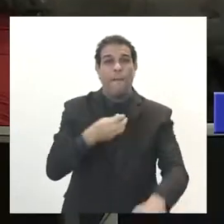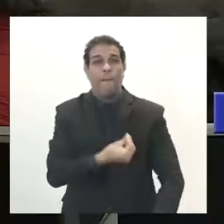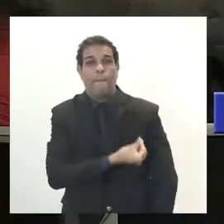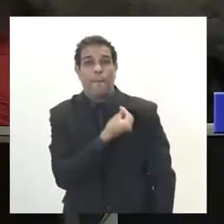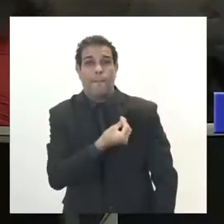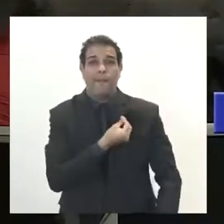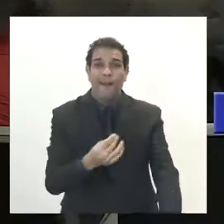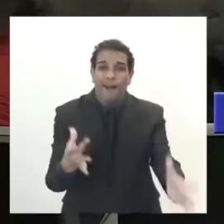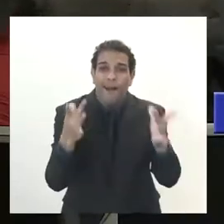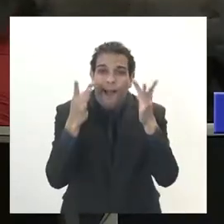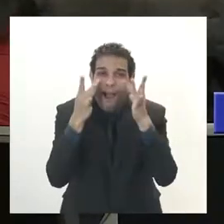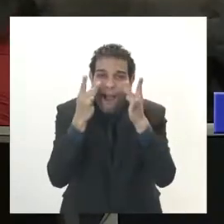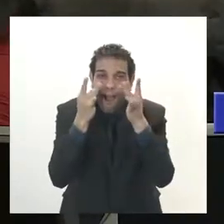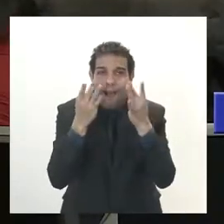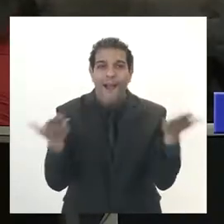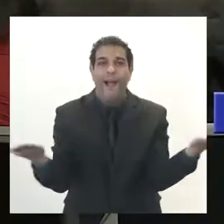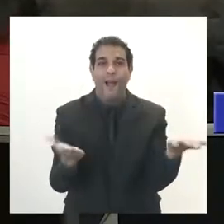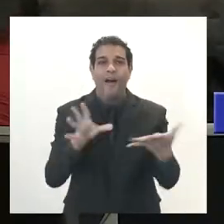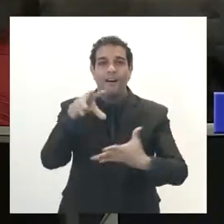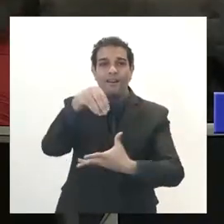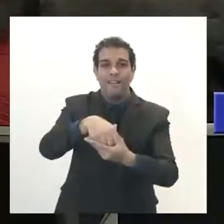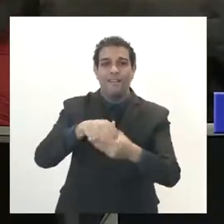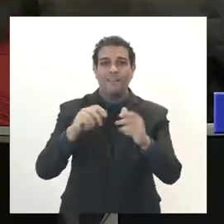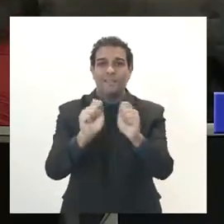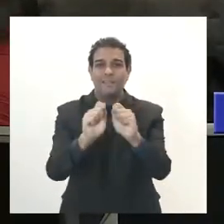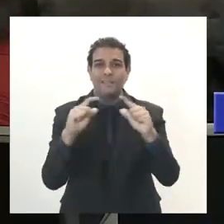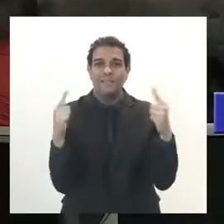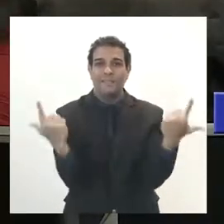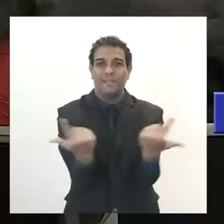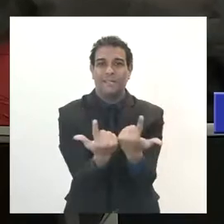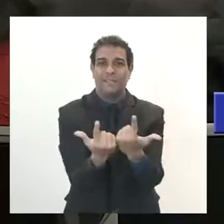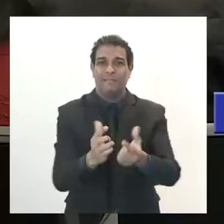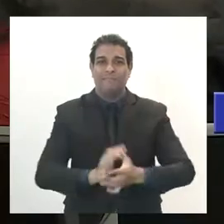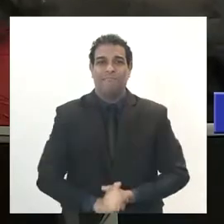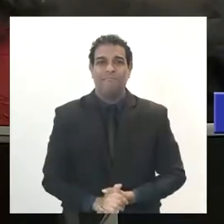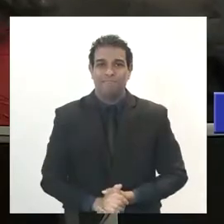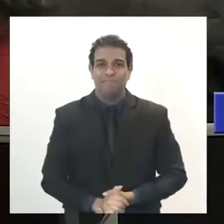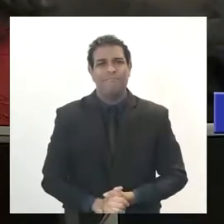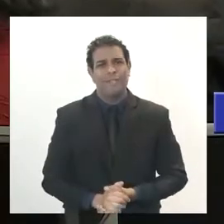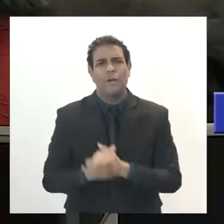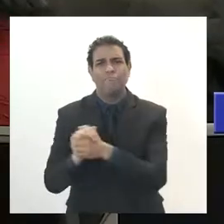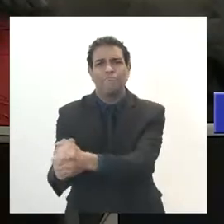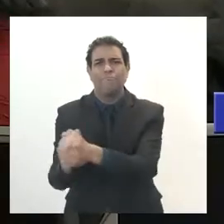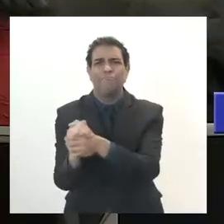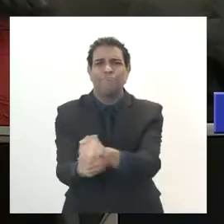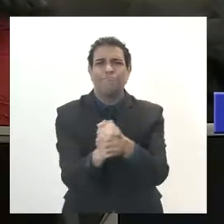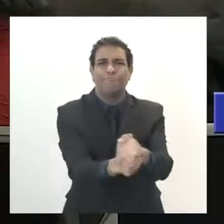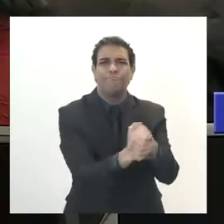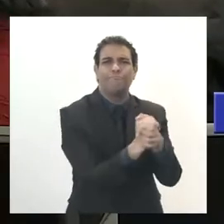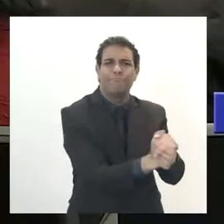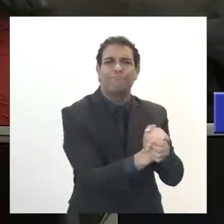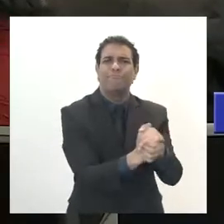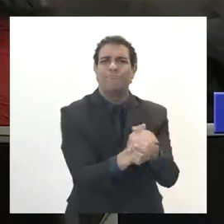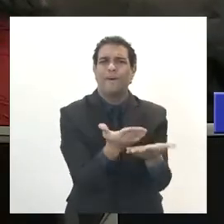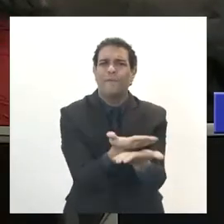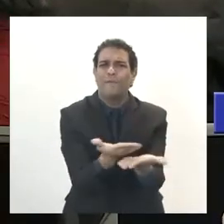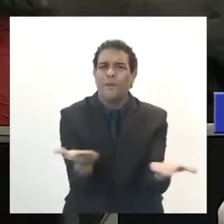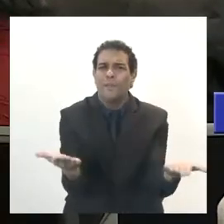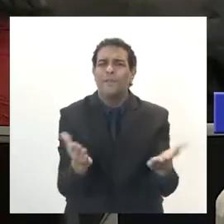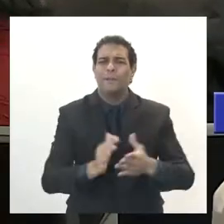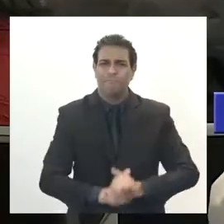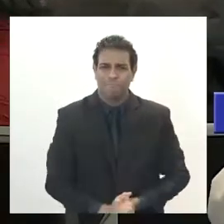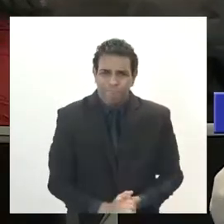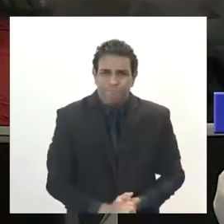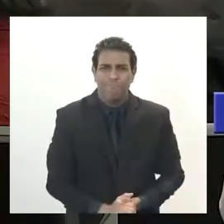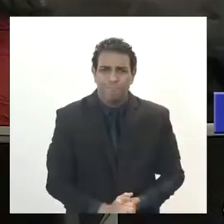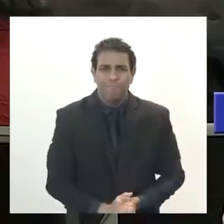no auditório da Assembleia Legislativa do Estado do Rio de Janeiro eu quero cumprimentar o deputado